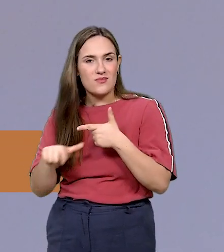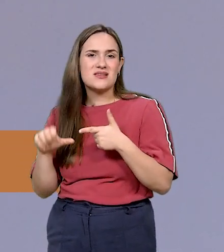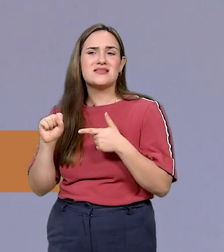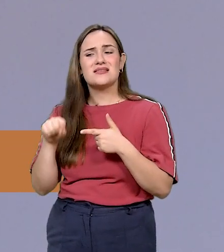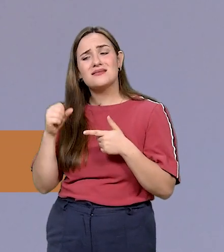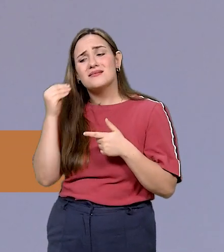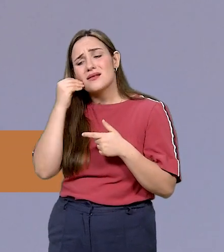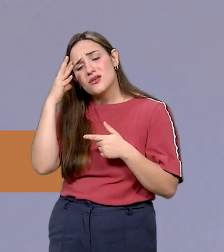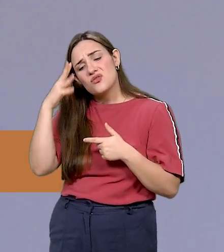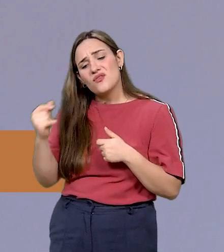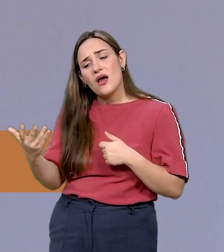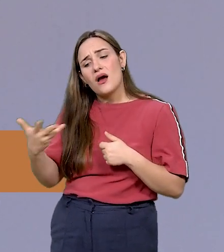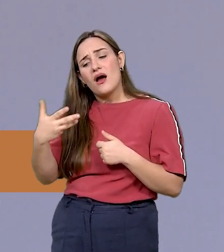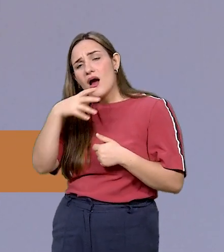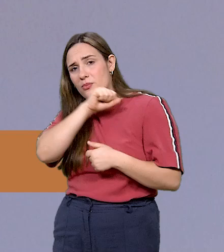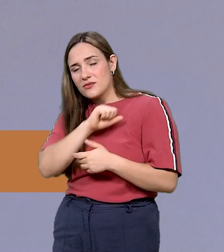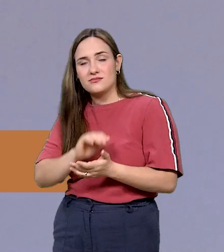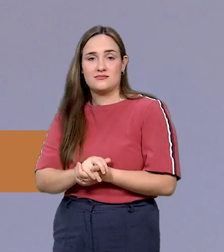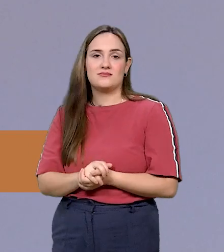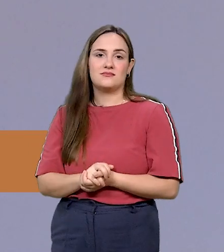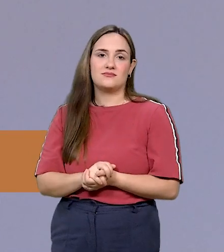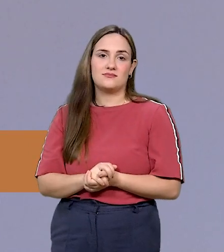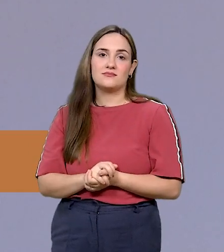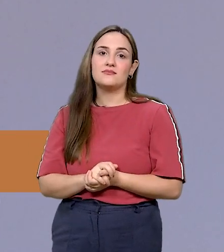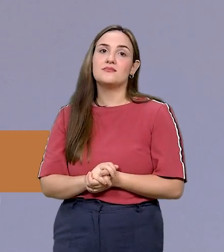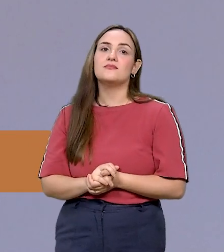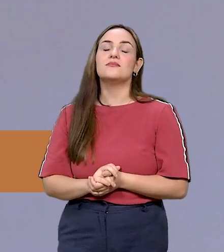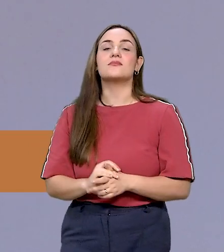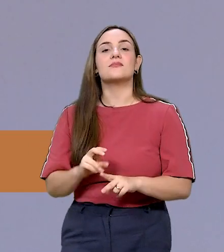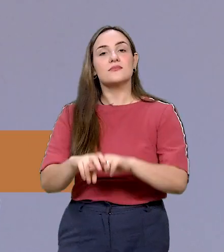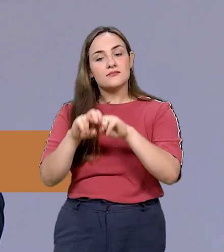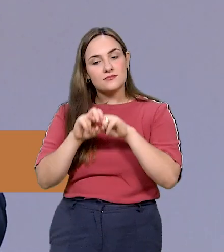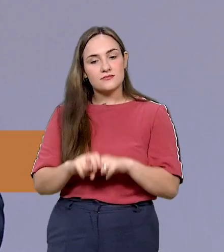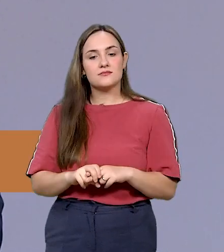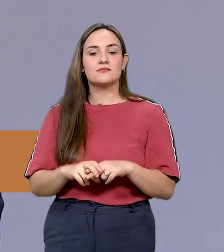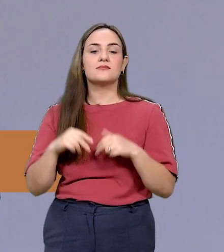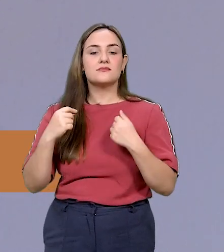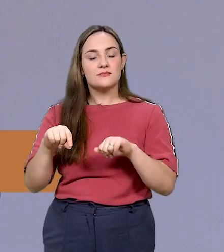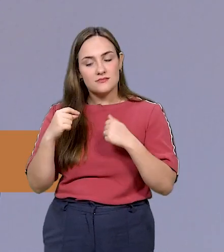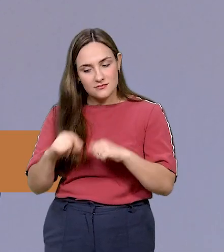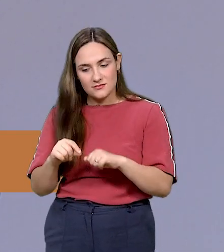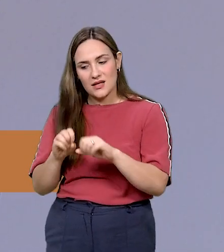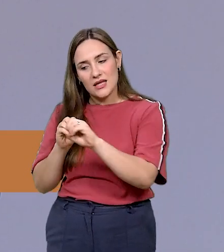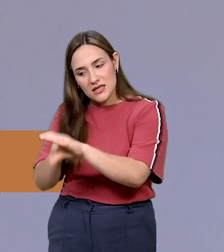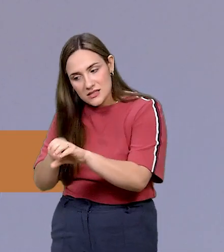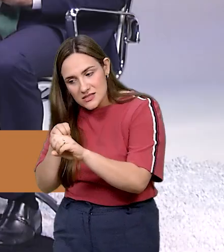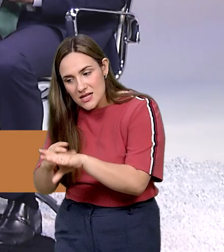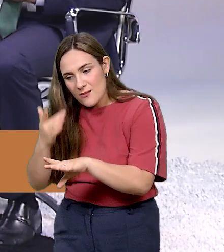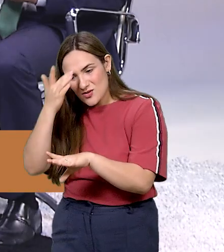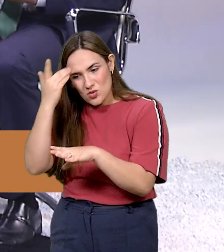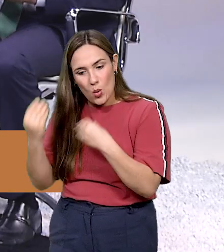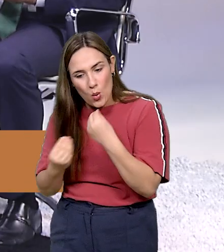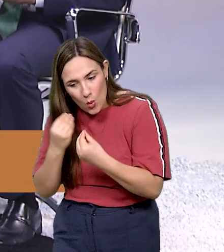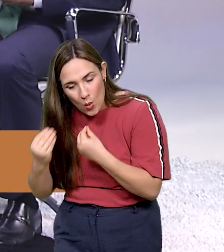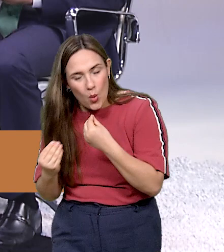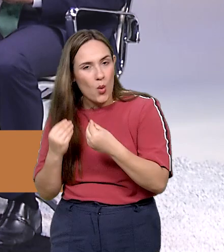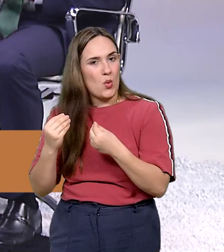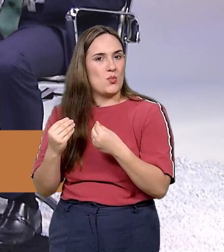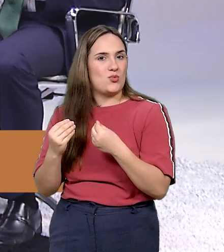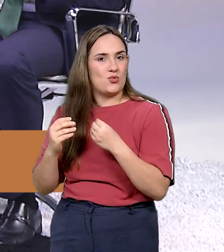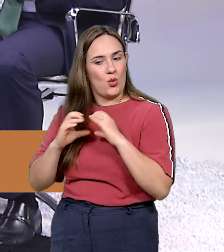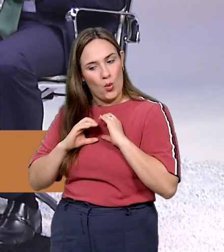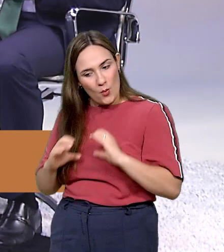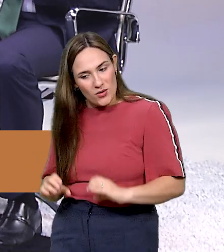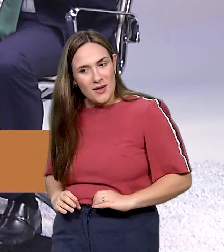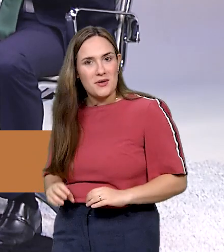maneira célere. E isso tudo também envolve essa parte educacional do consumidor, essa parte educacional